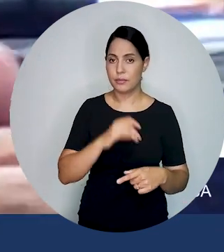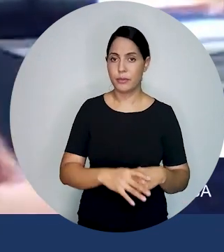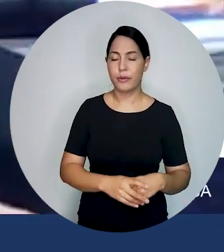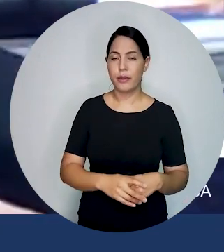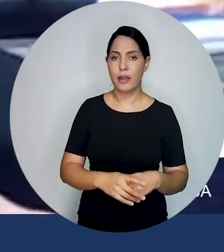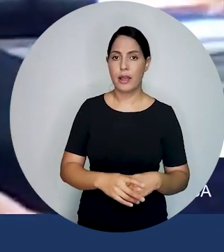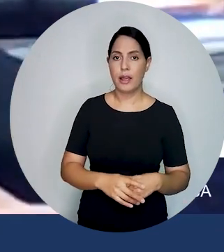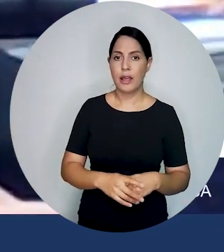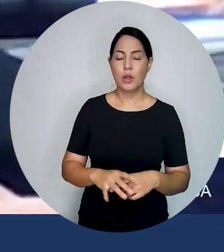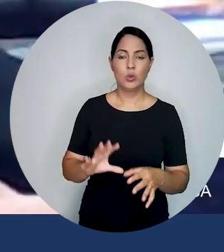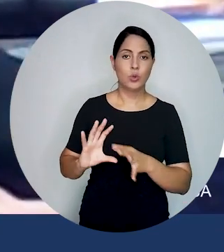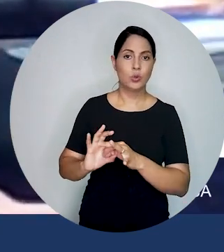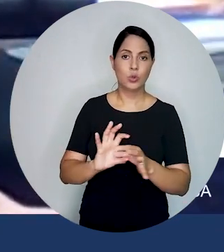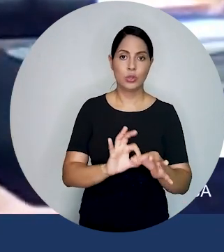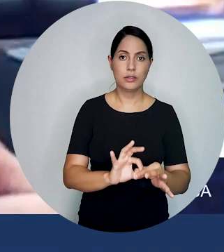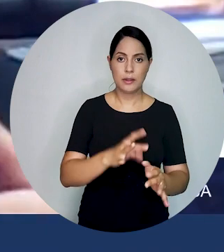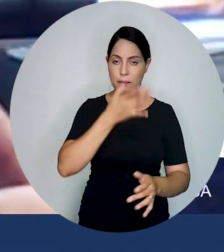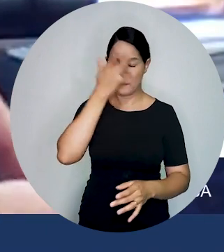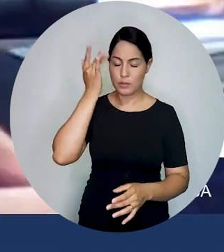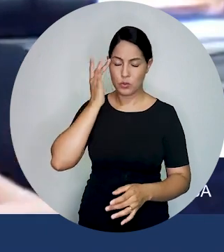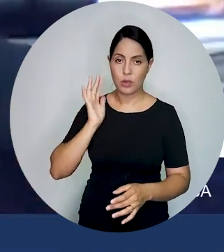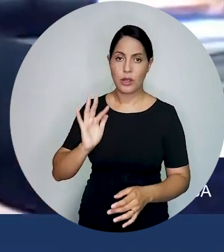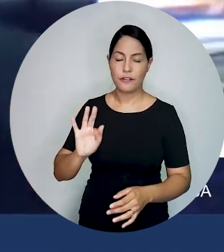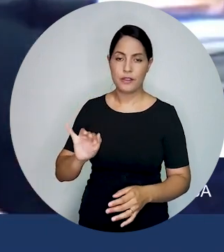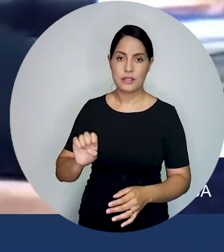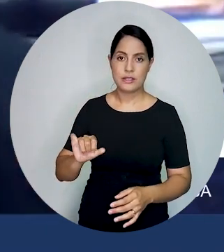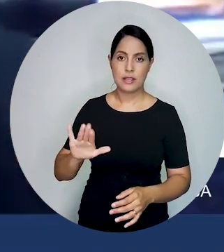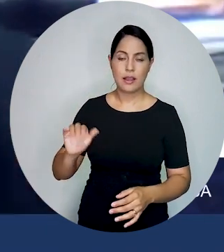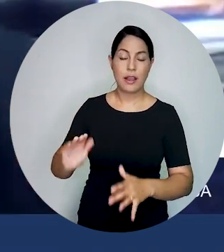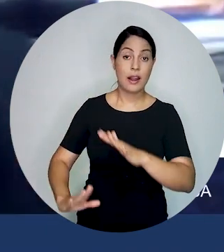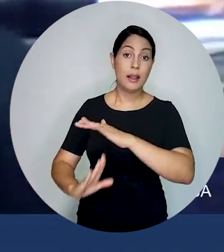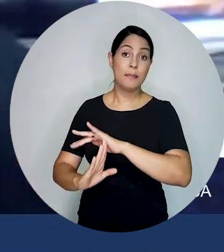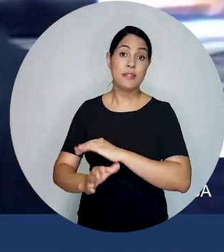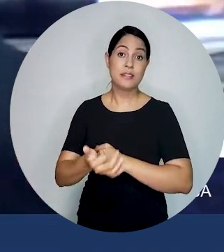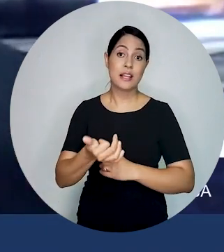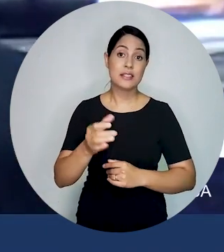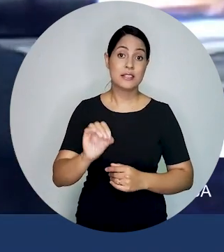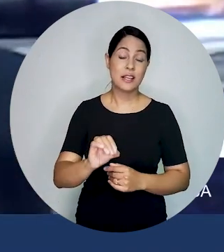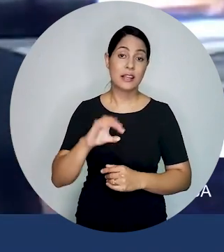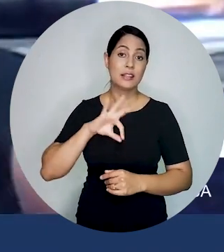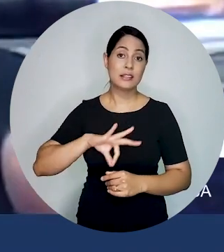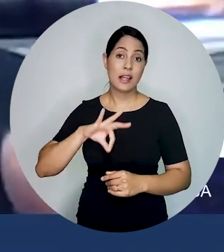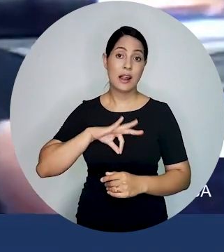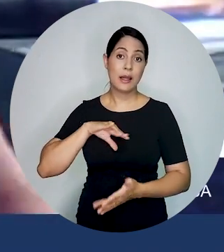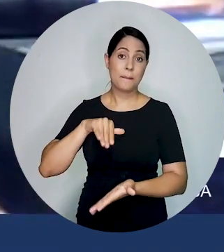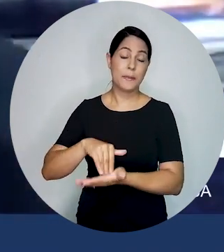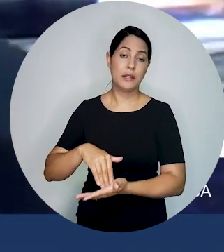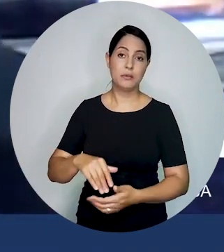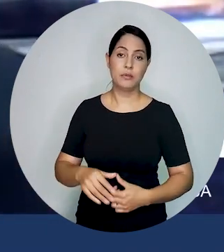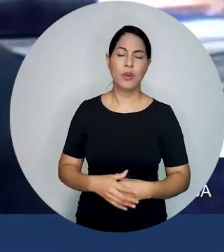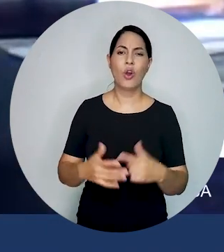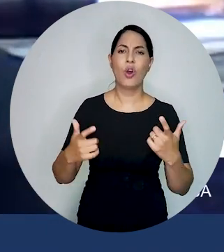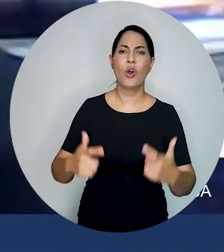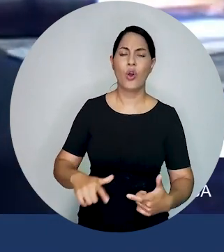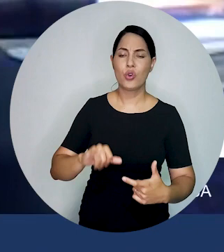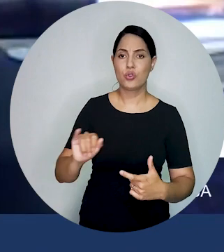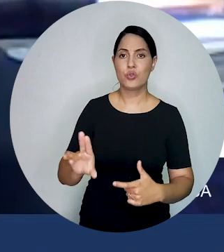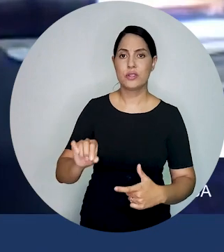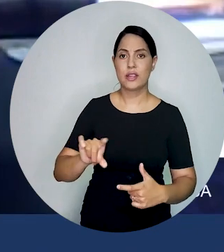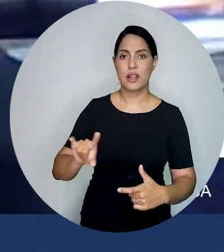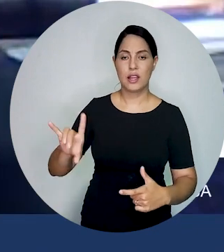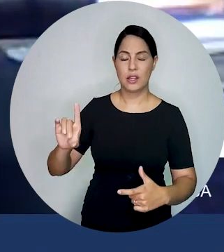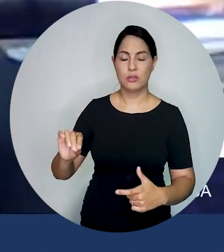Causas contra a União, de uma pessoa física contra a União, até 60 salários mínimos, vão para os juizados da Fazenda